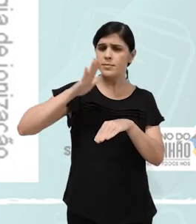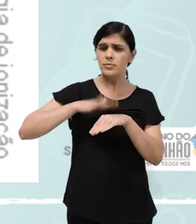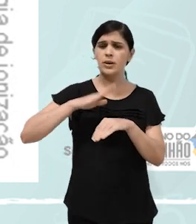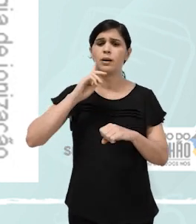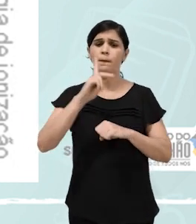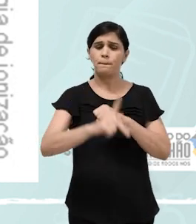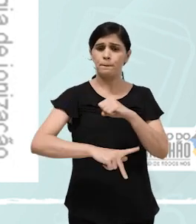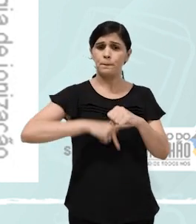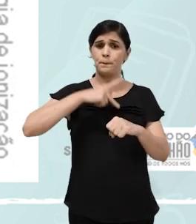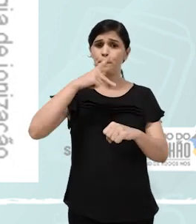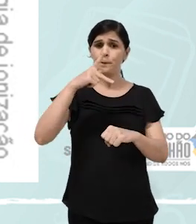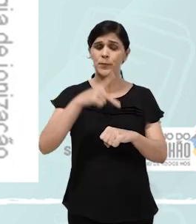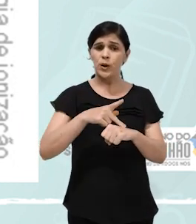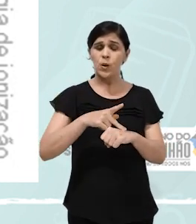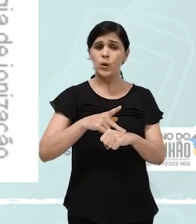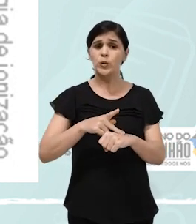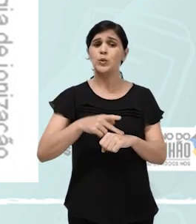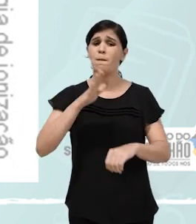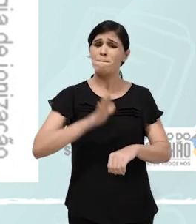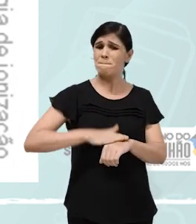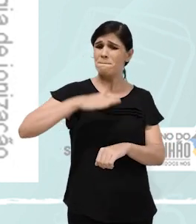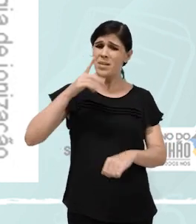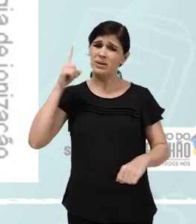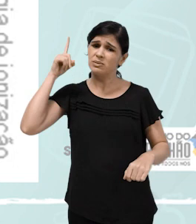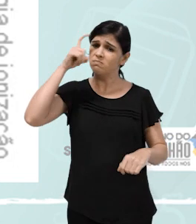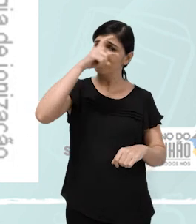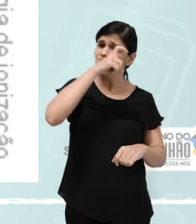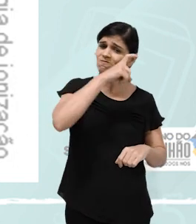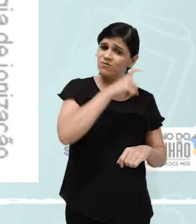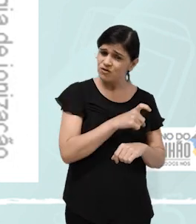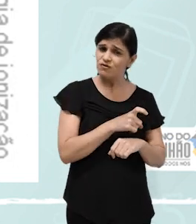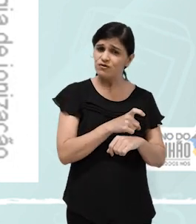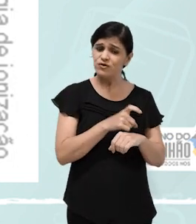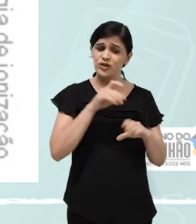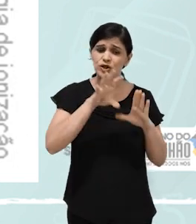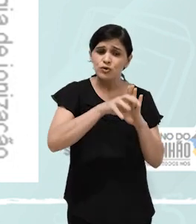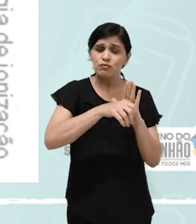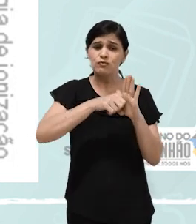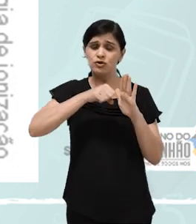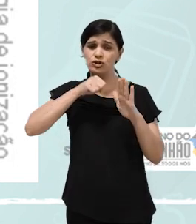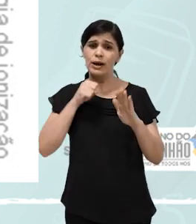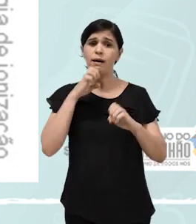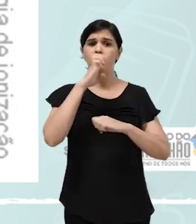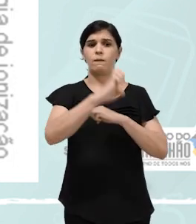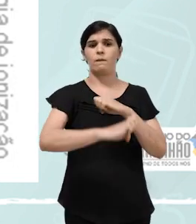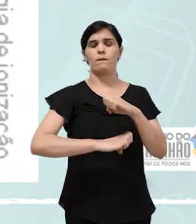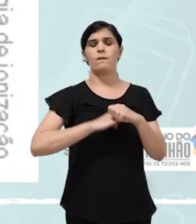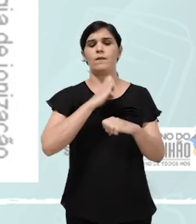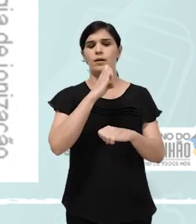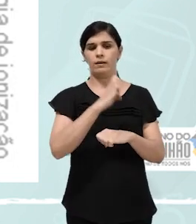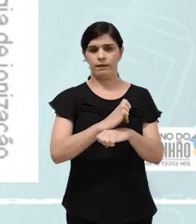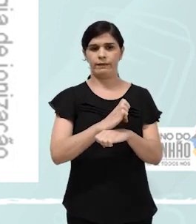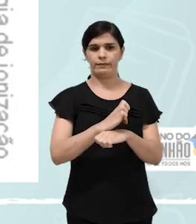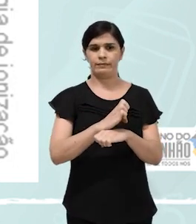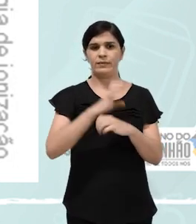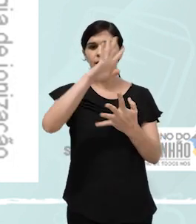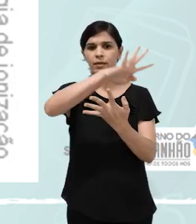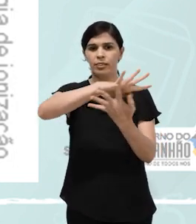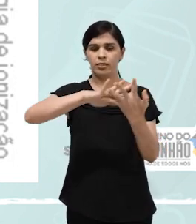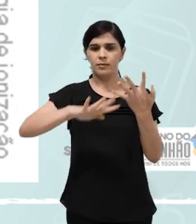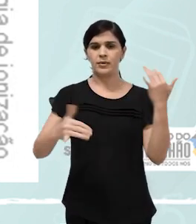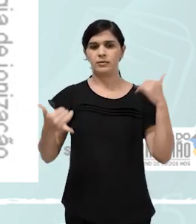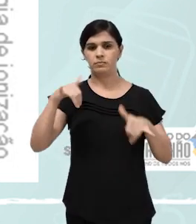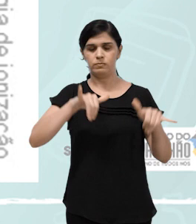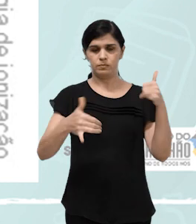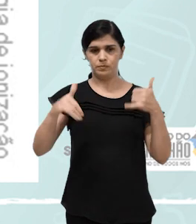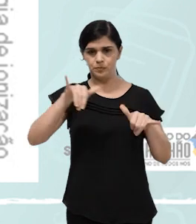positivas atraindo os elétrons, que são as cargas negativas. Então, na tabela periódica, a energia de